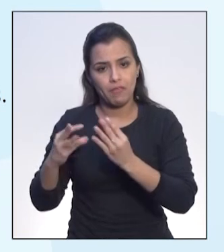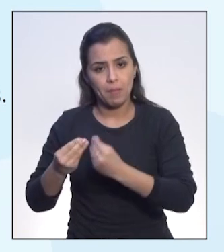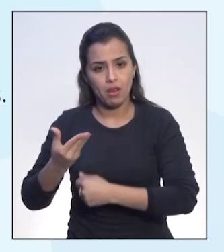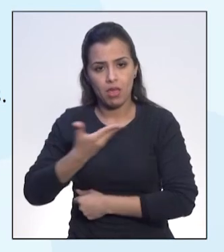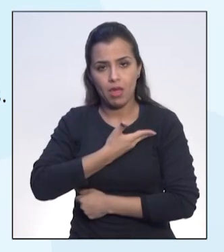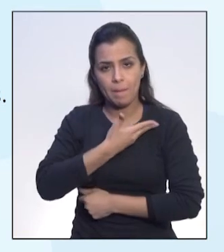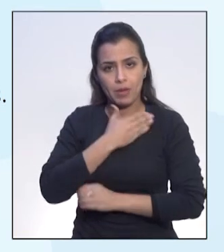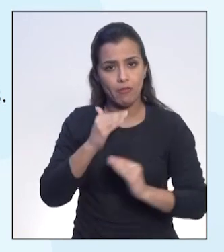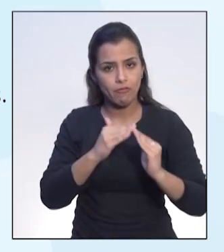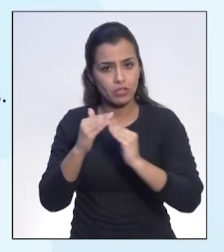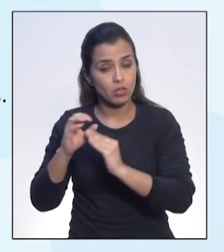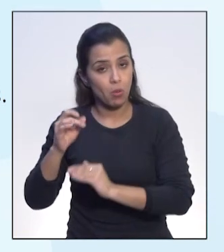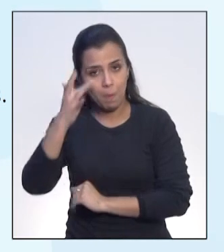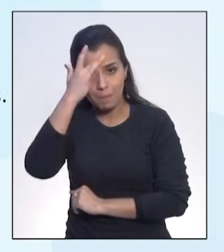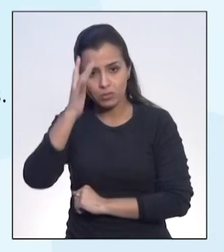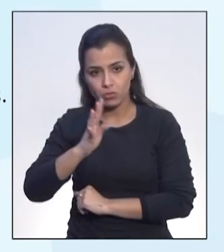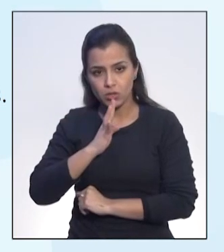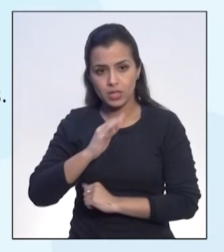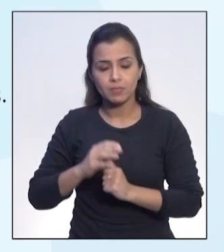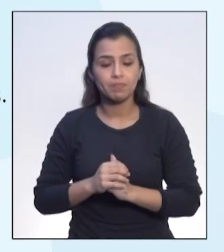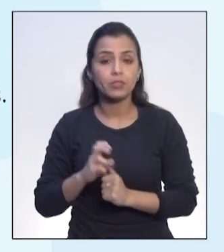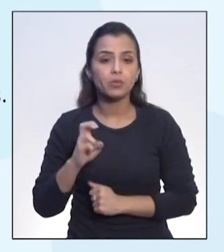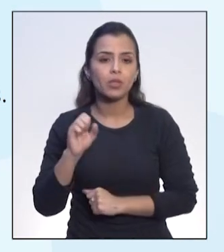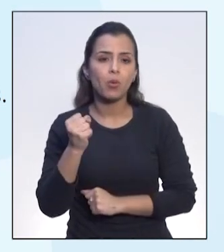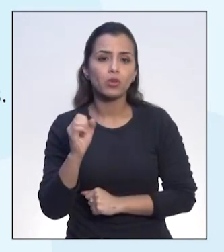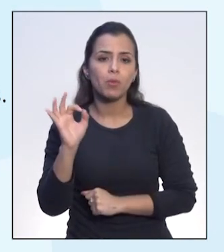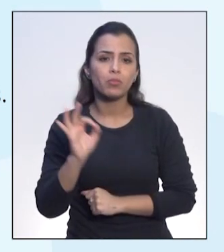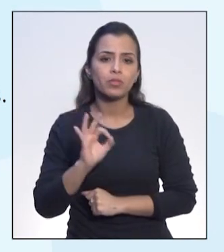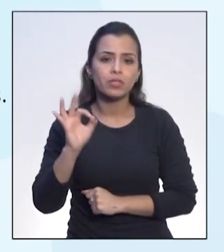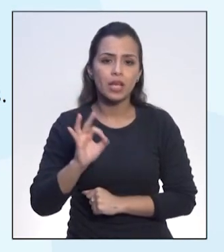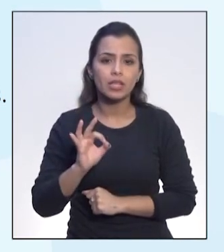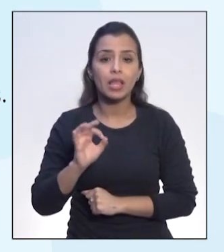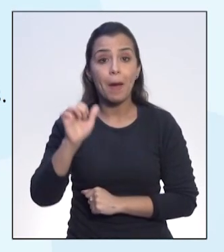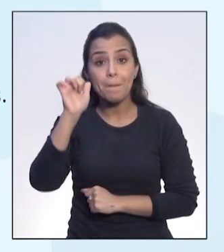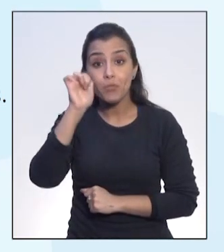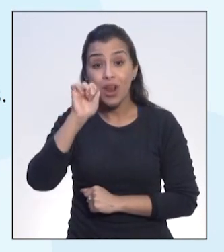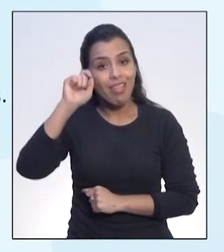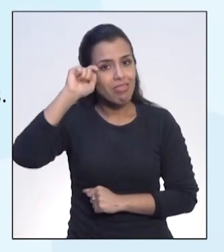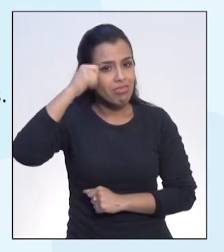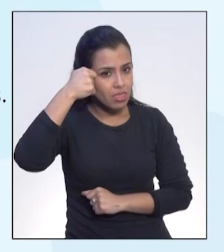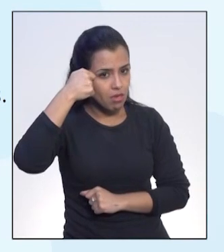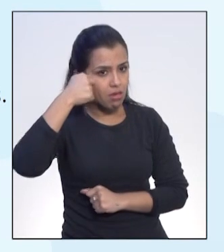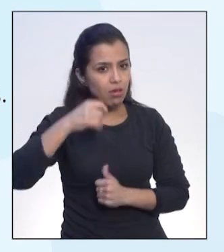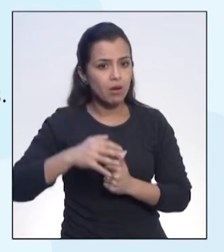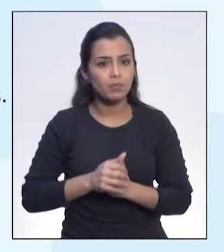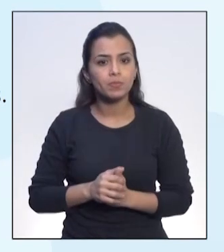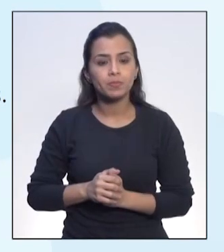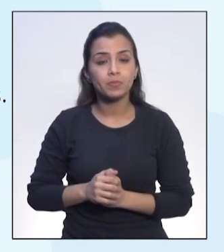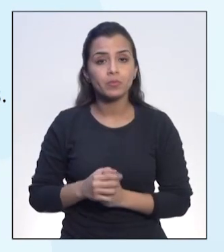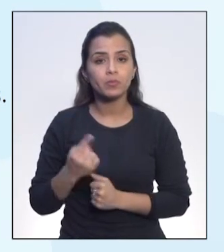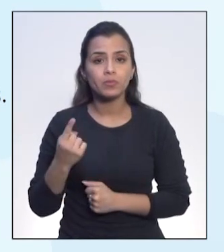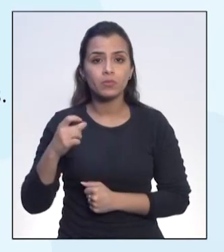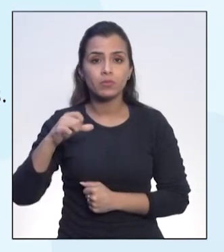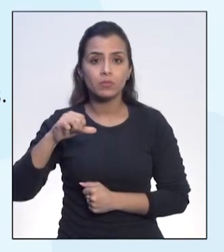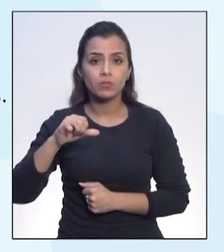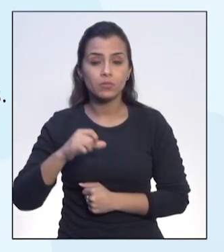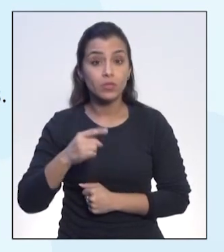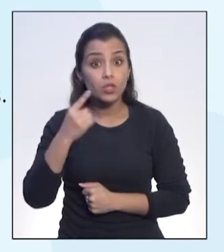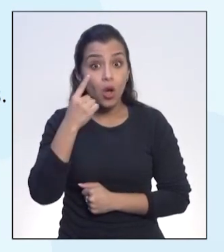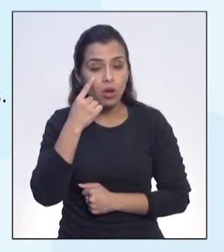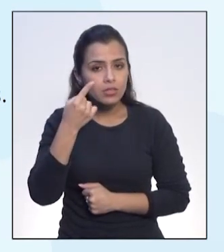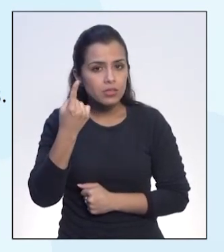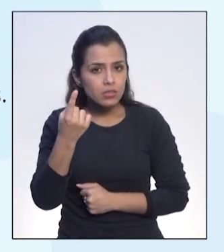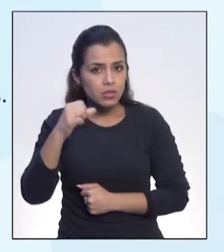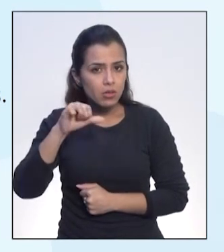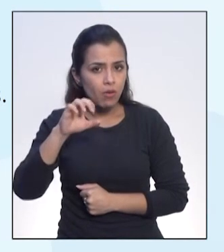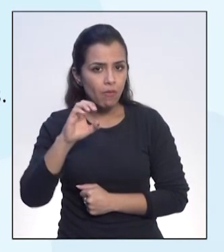amigos, vizinhos. 58% foram relatos de mulheres negras. E houve um aumento